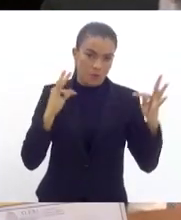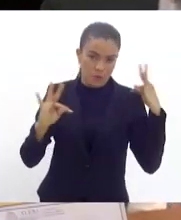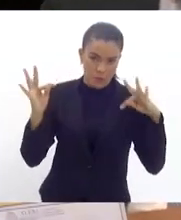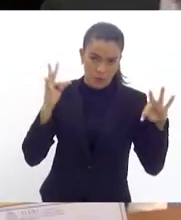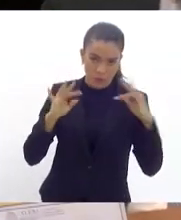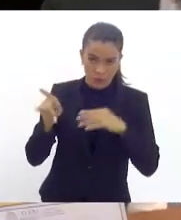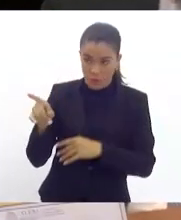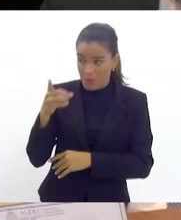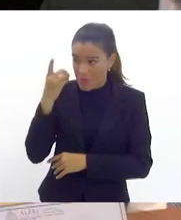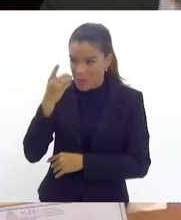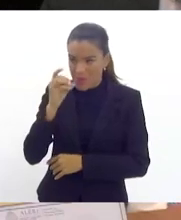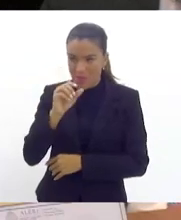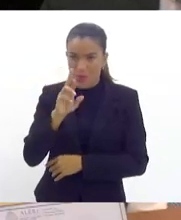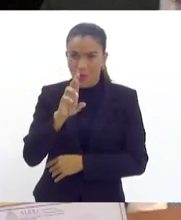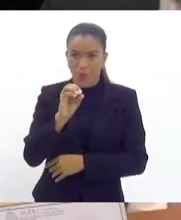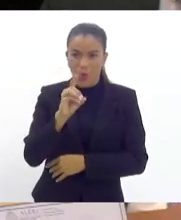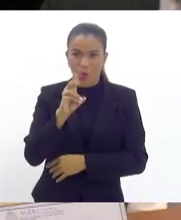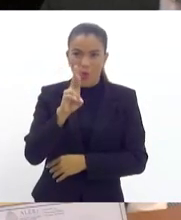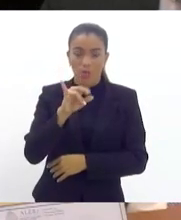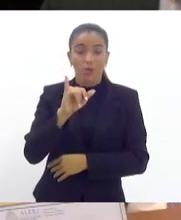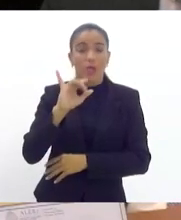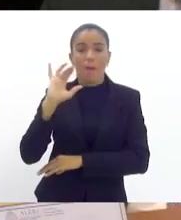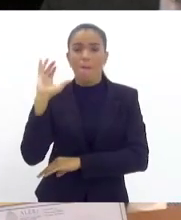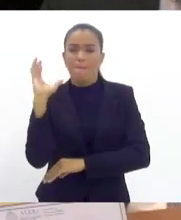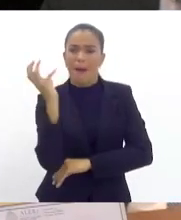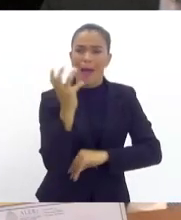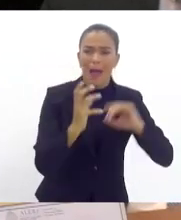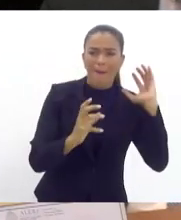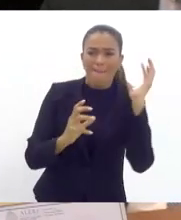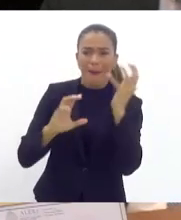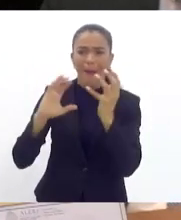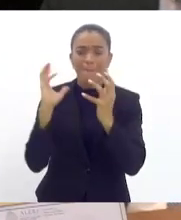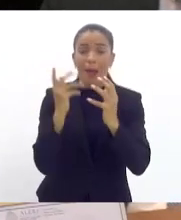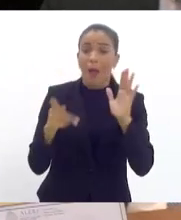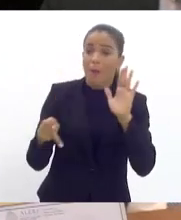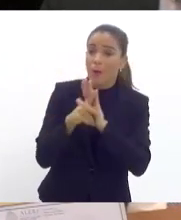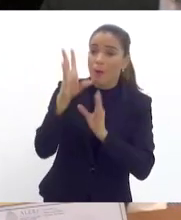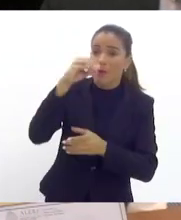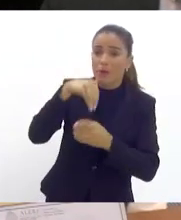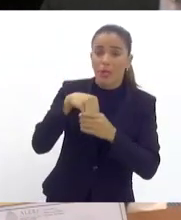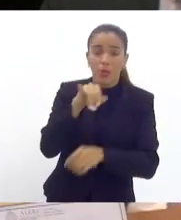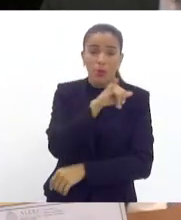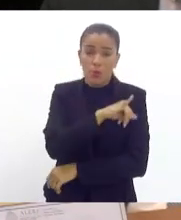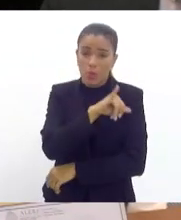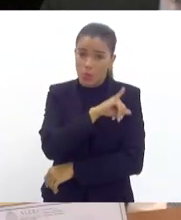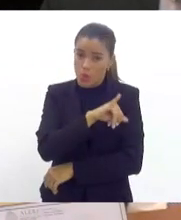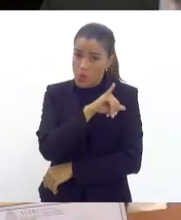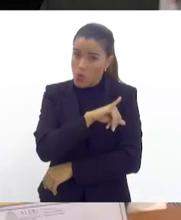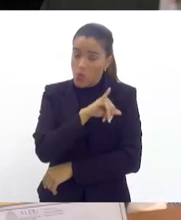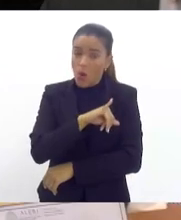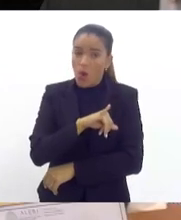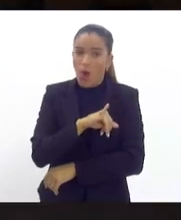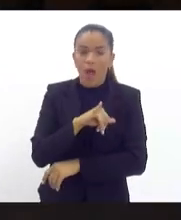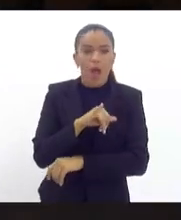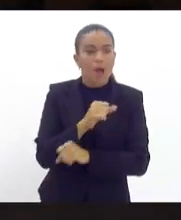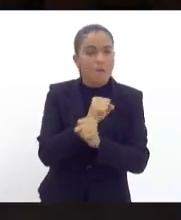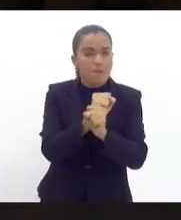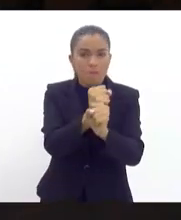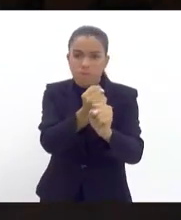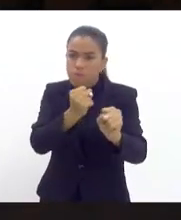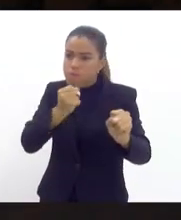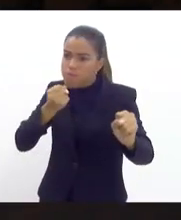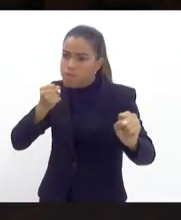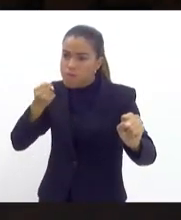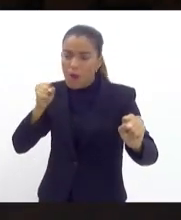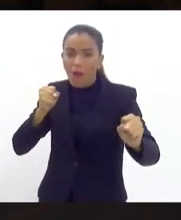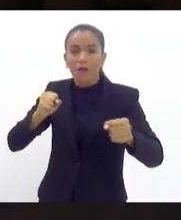diz o deputado Rodrigo moglin a maior Floresta urbana da cidade do país né a maior Floresta Urbana até